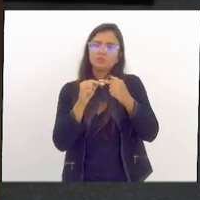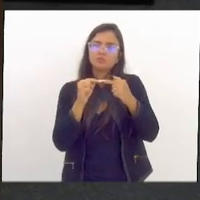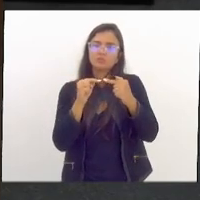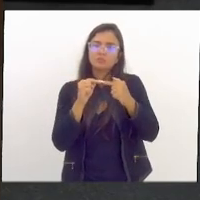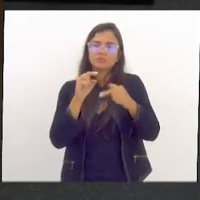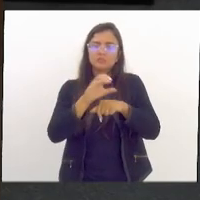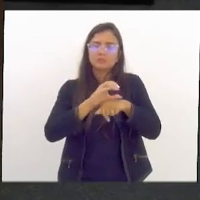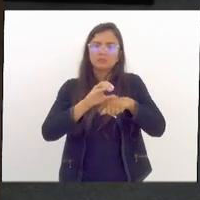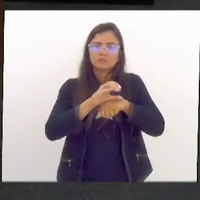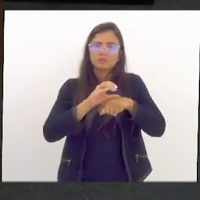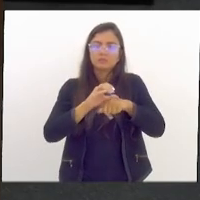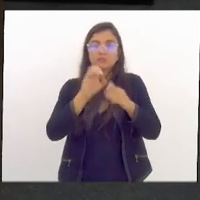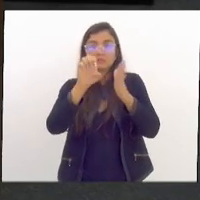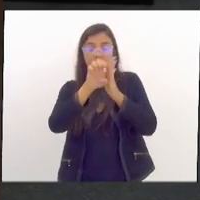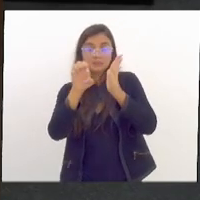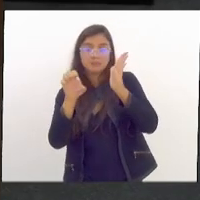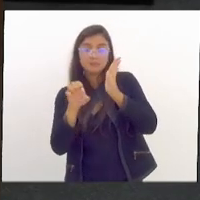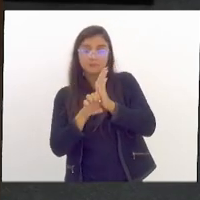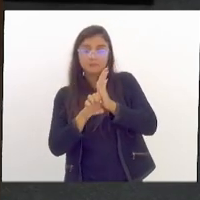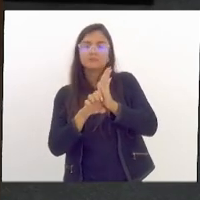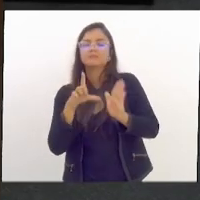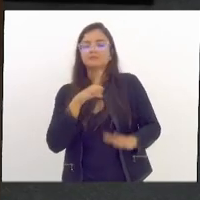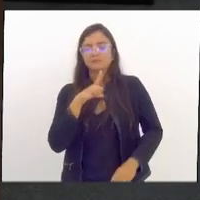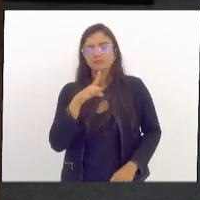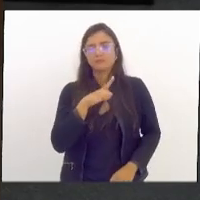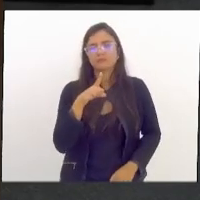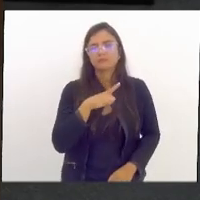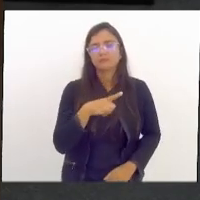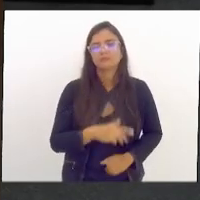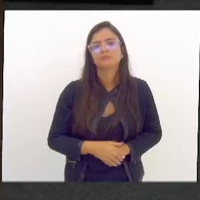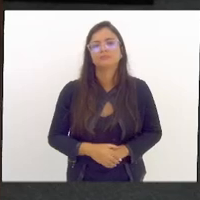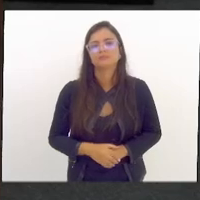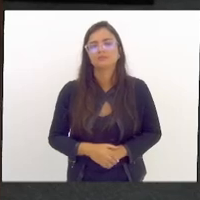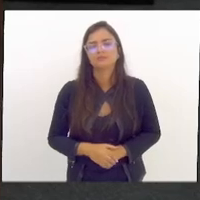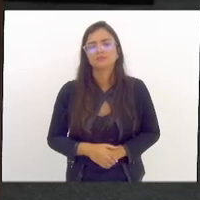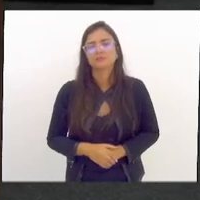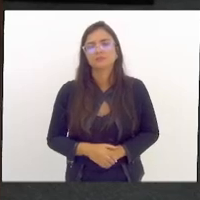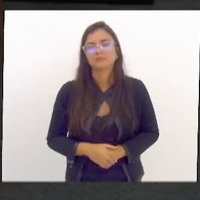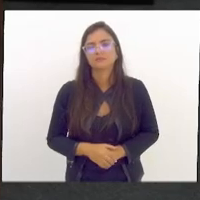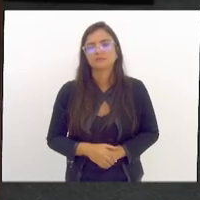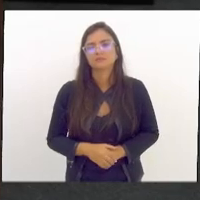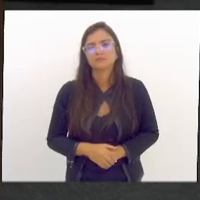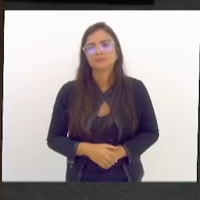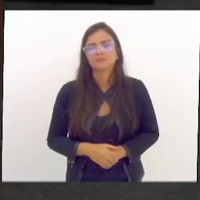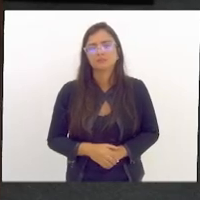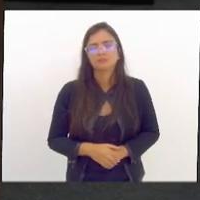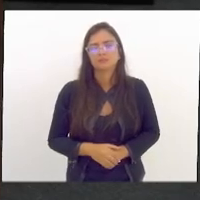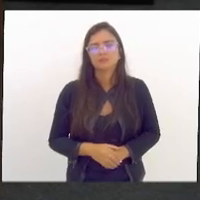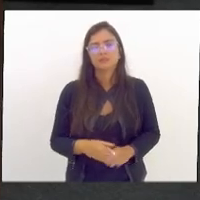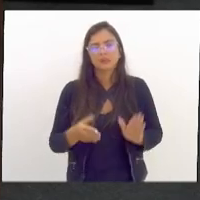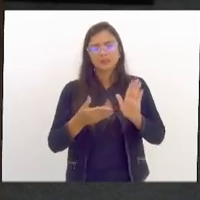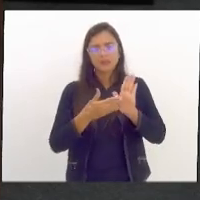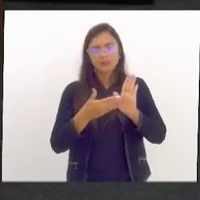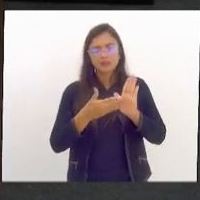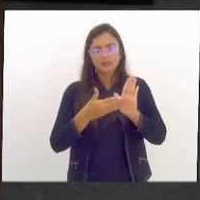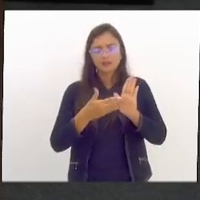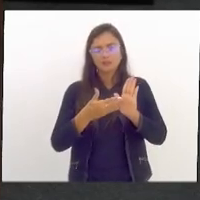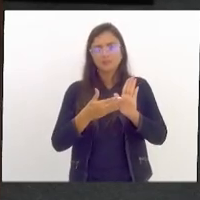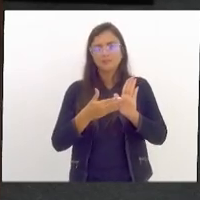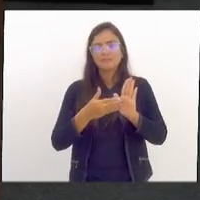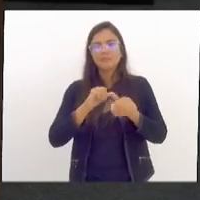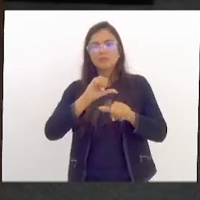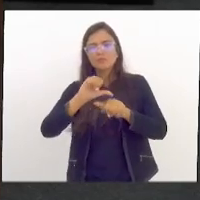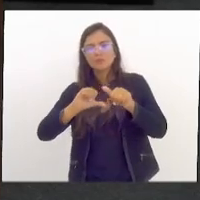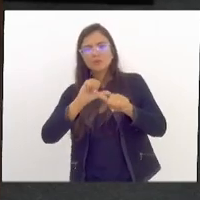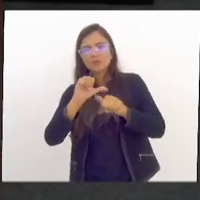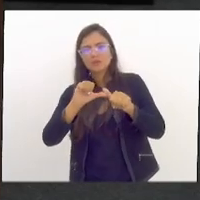com emenda, tirando o caráter determinativo e alterando